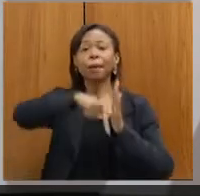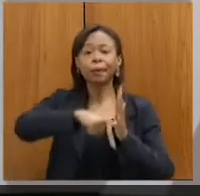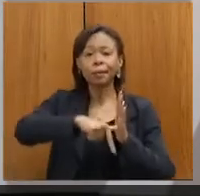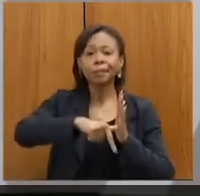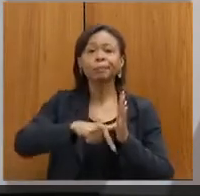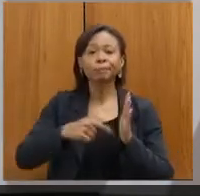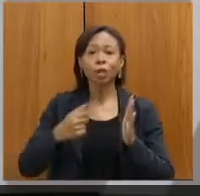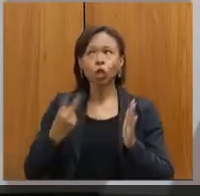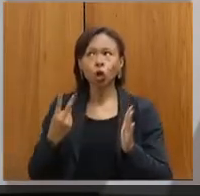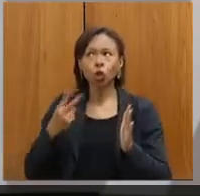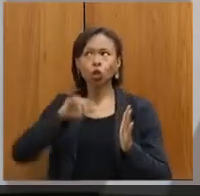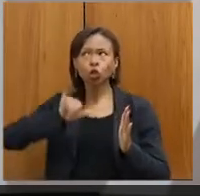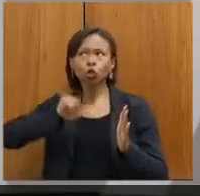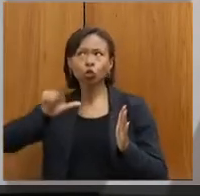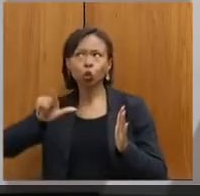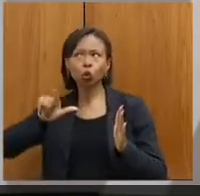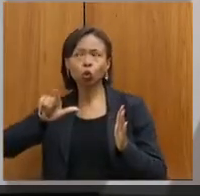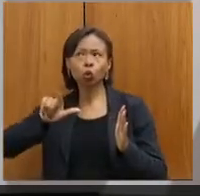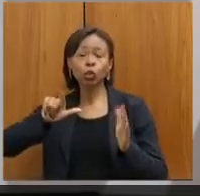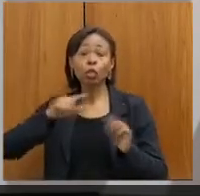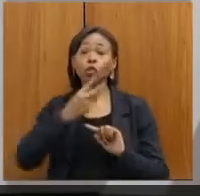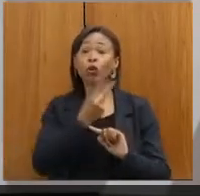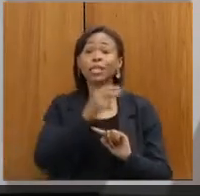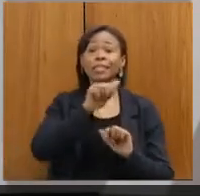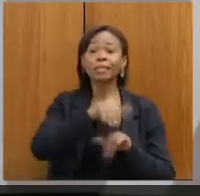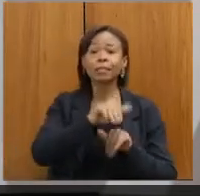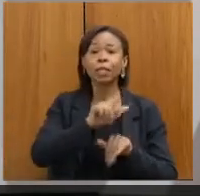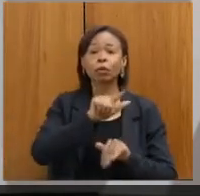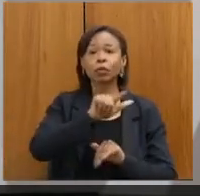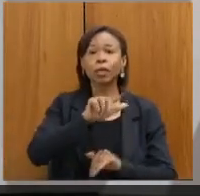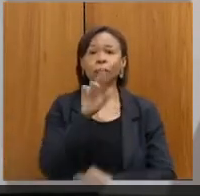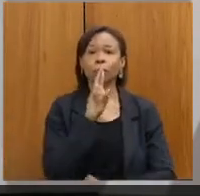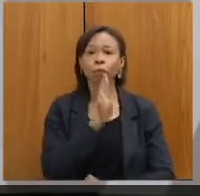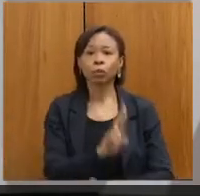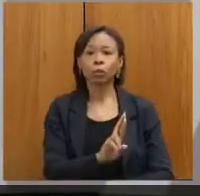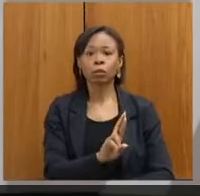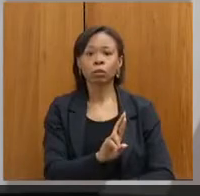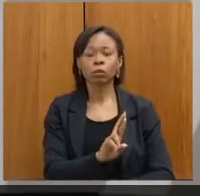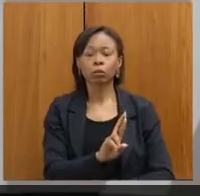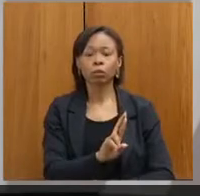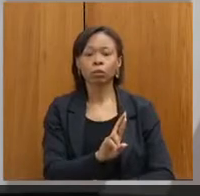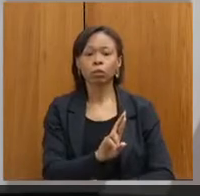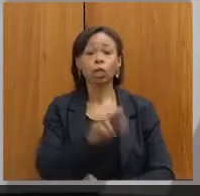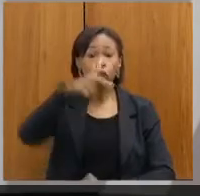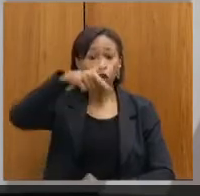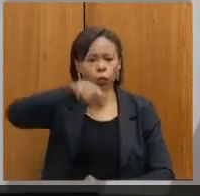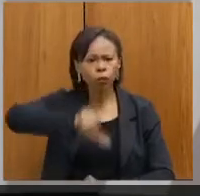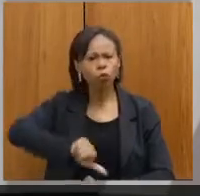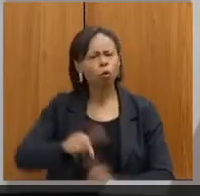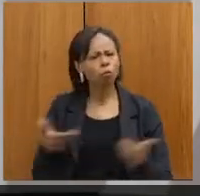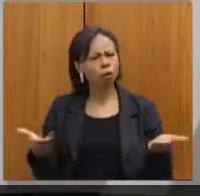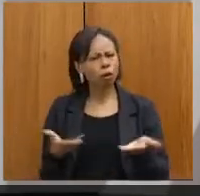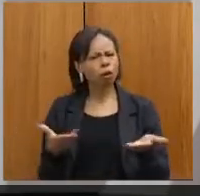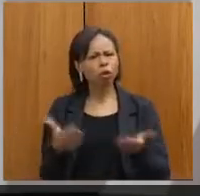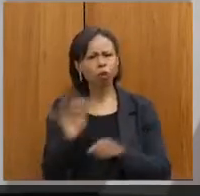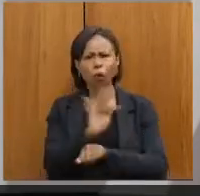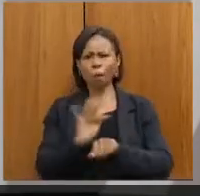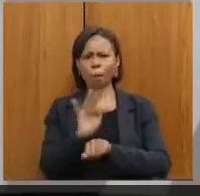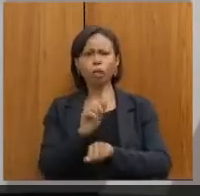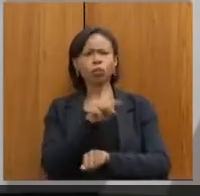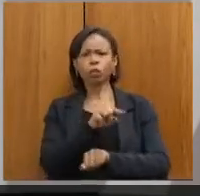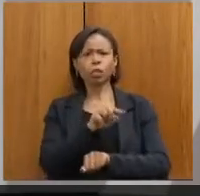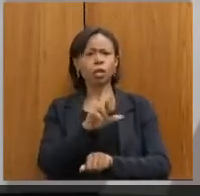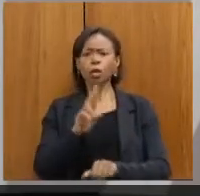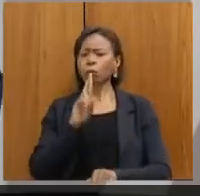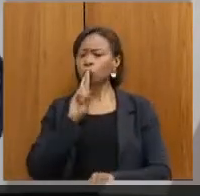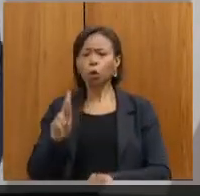Julho nós fomos respondidos dia dois de setembro e vossa excelência mais uma vez agora então formal negou a